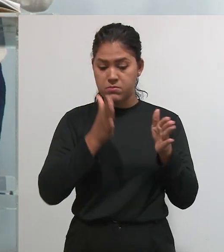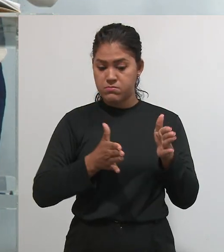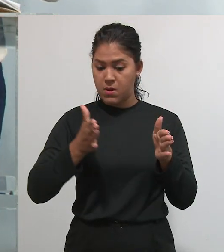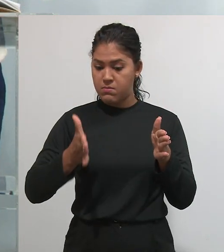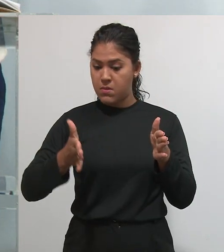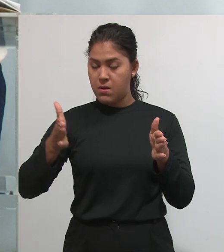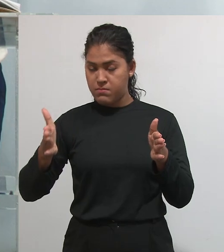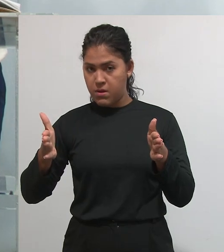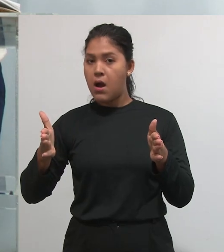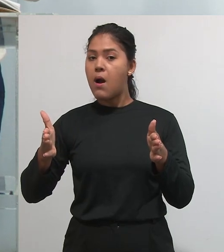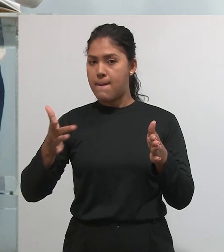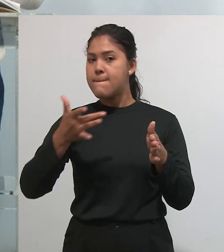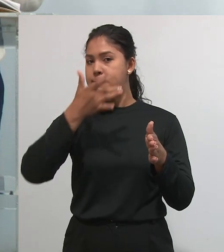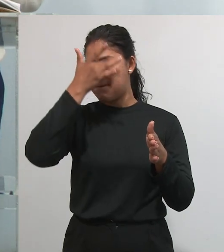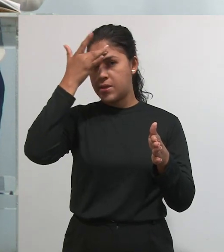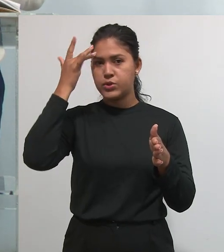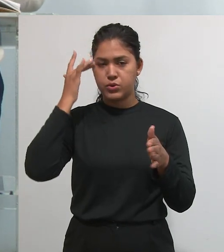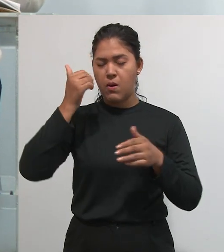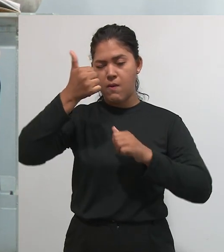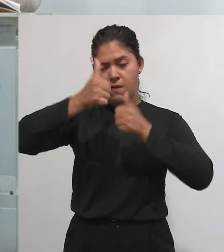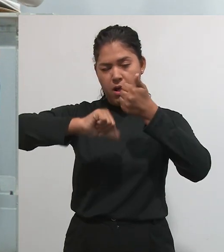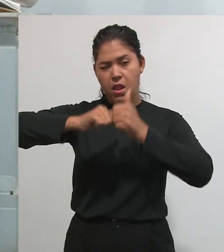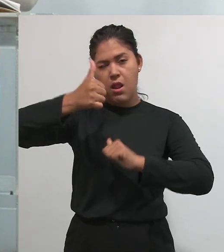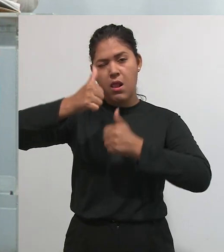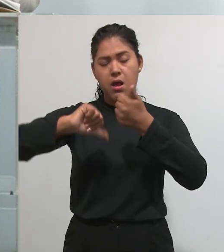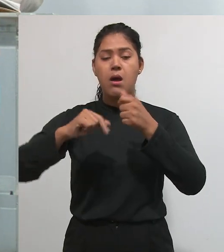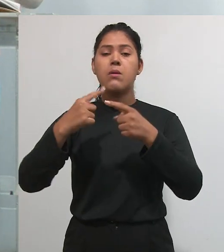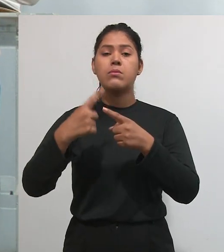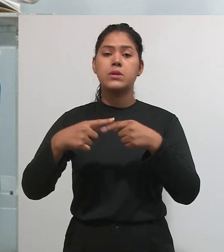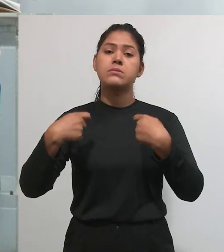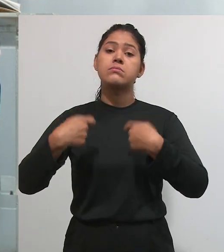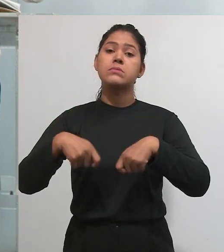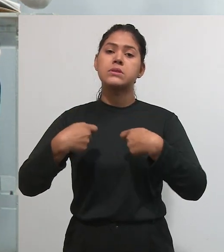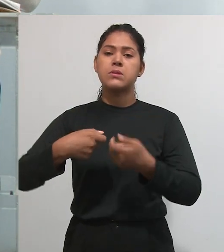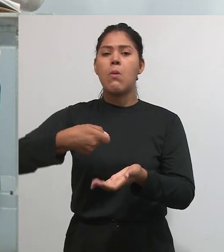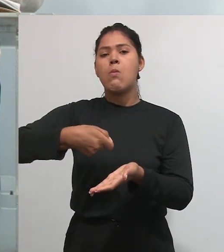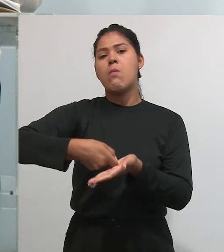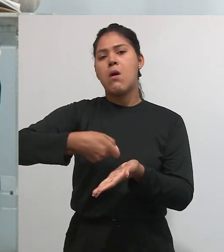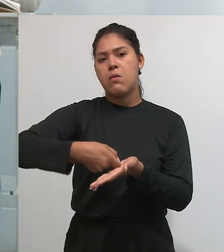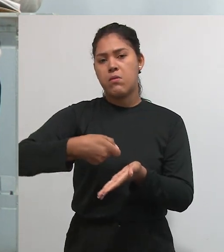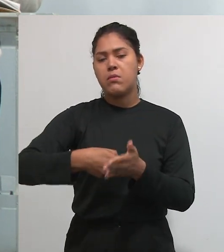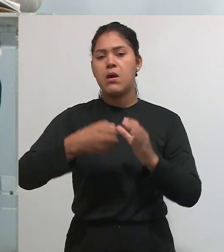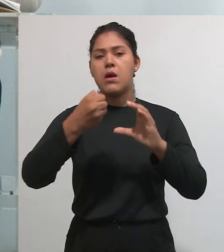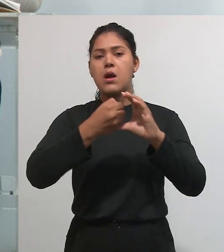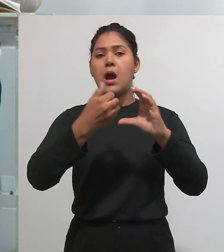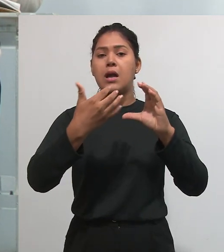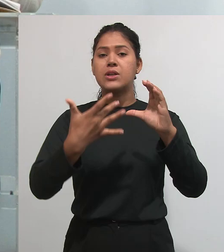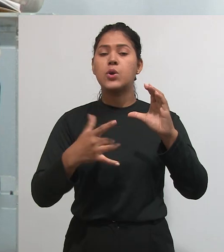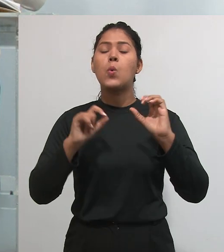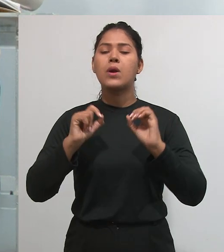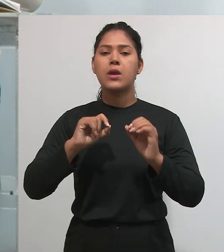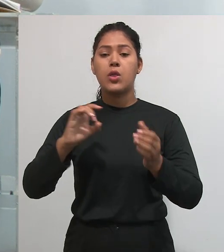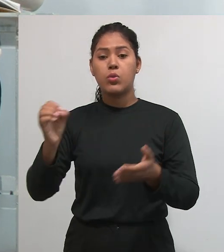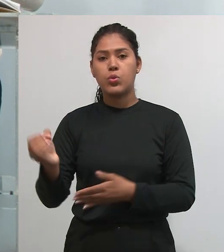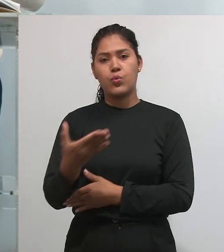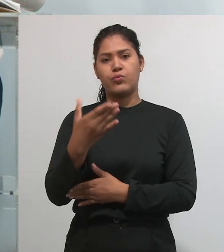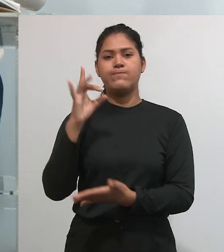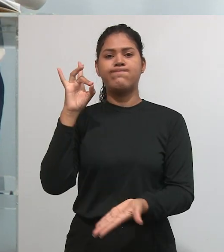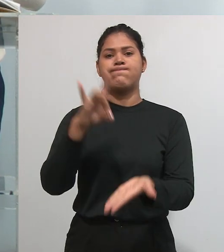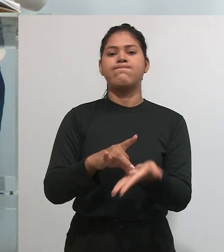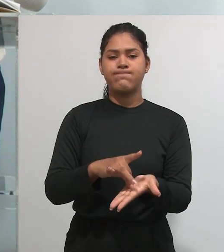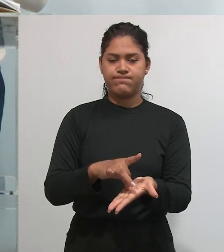ela vai ter mais inquisições, porque ela exige uma característica de originalidade. Então,